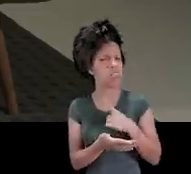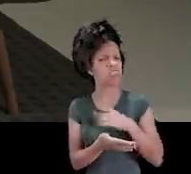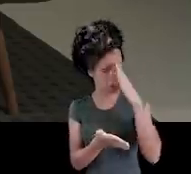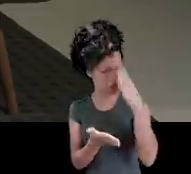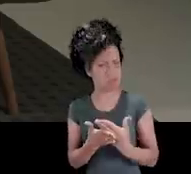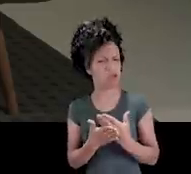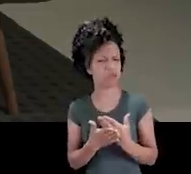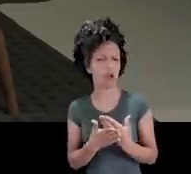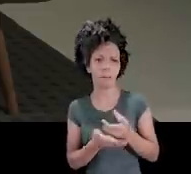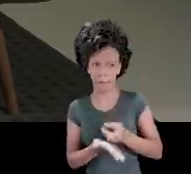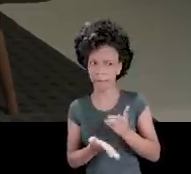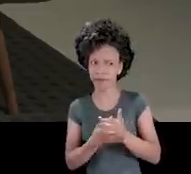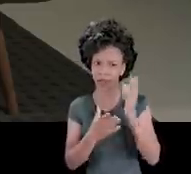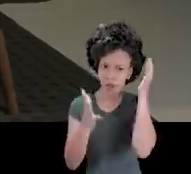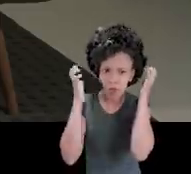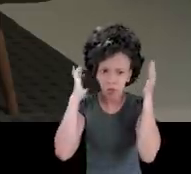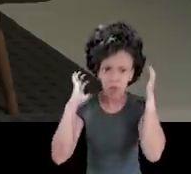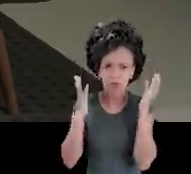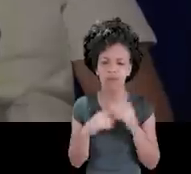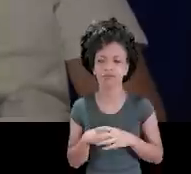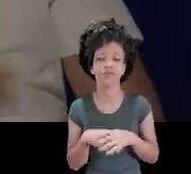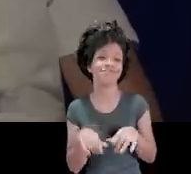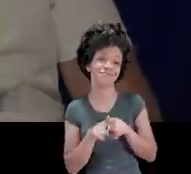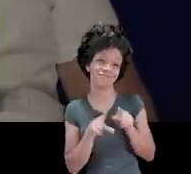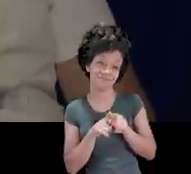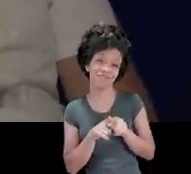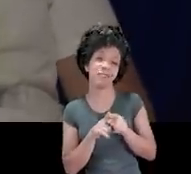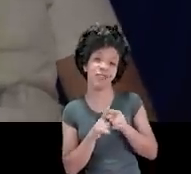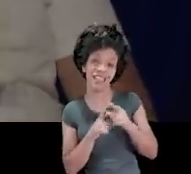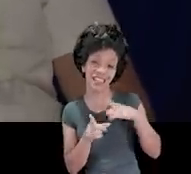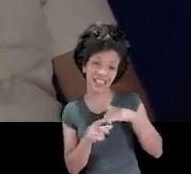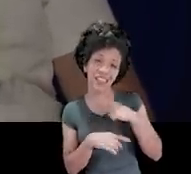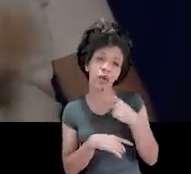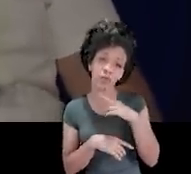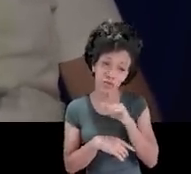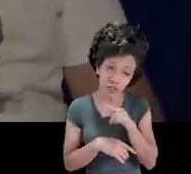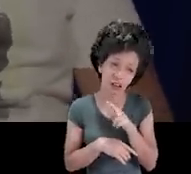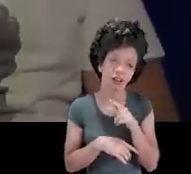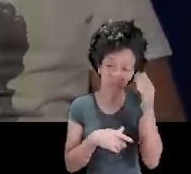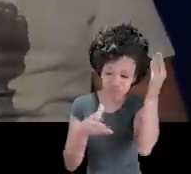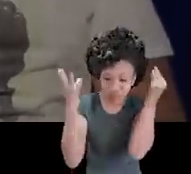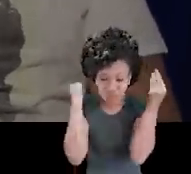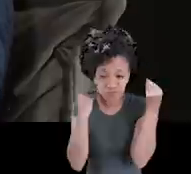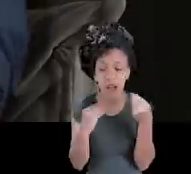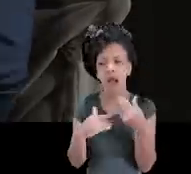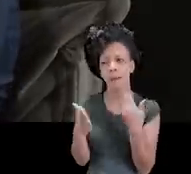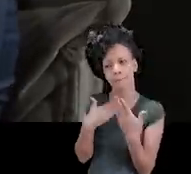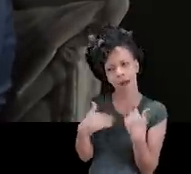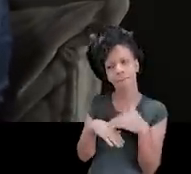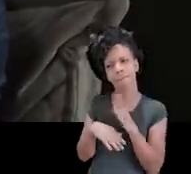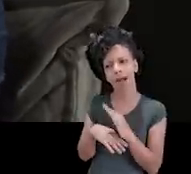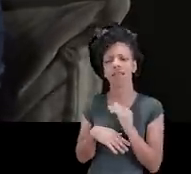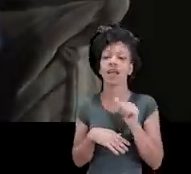pra manter aquilo. Tem, né? Tem, puxar. Né? E ainda mais puxar, é isso. É isso que eu queria saber. Ah, e aí eu acho que esse papo é mais agora